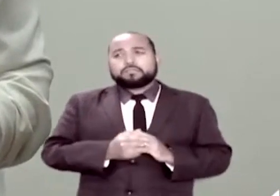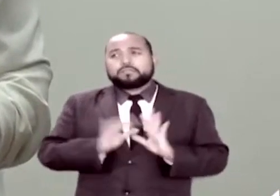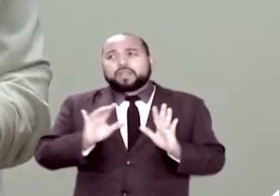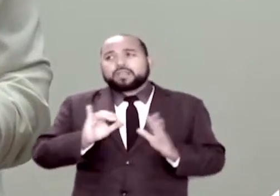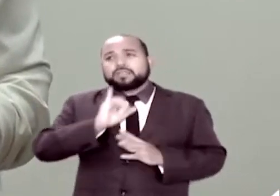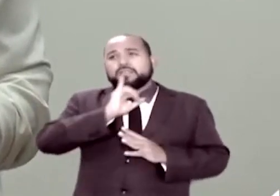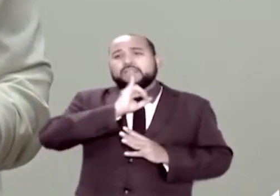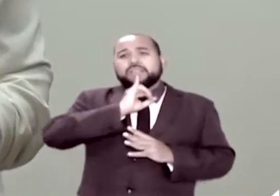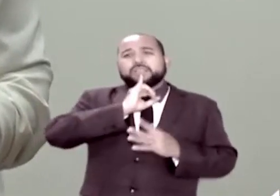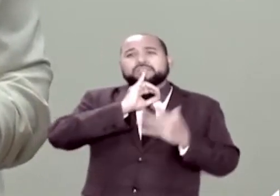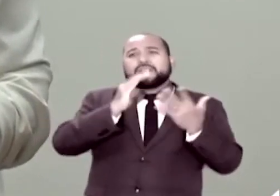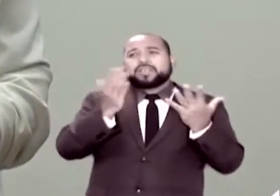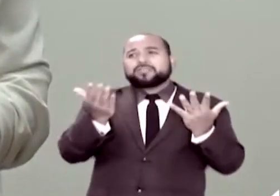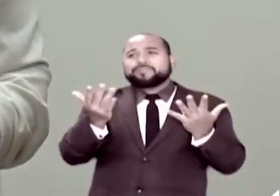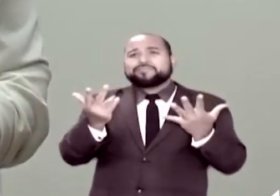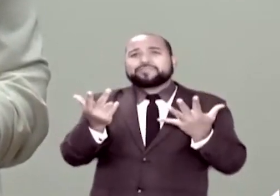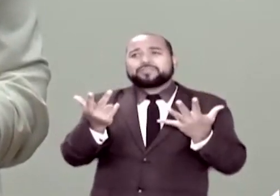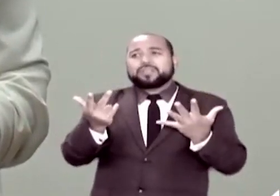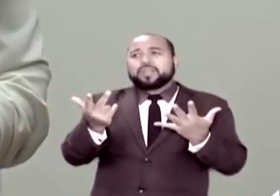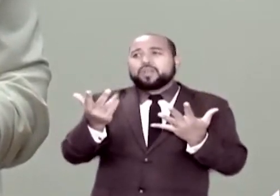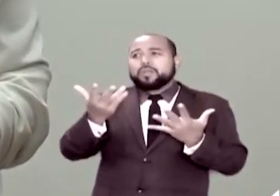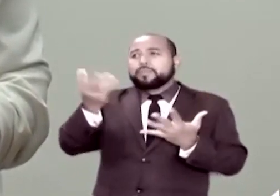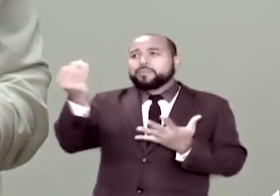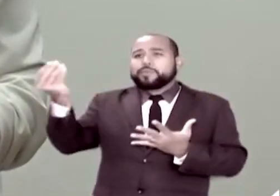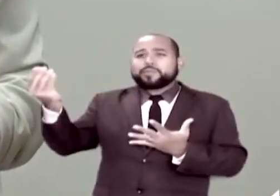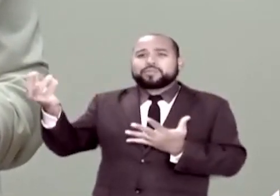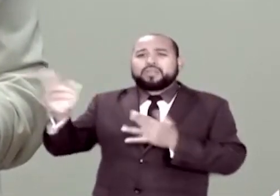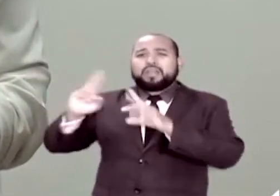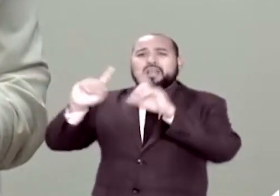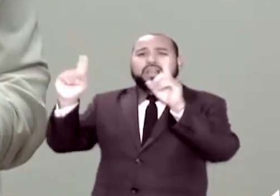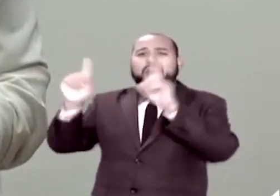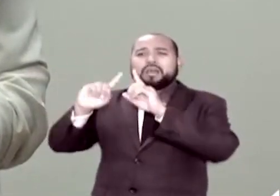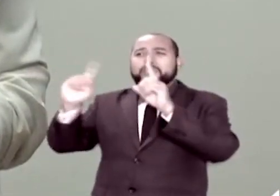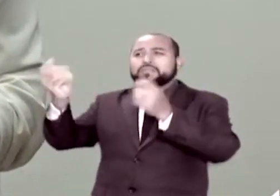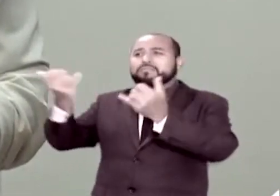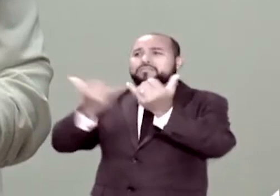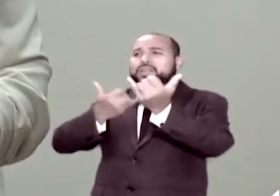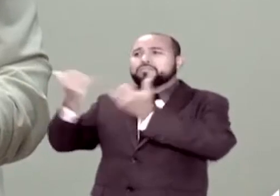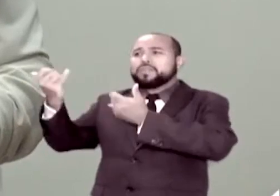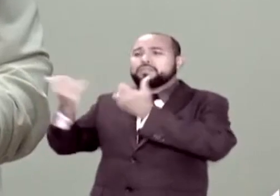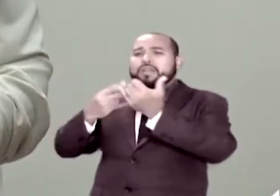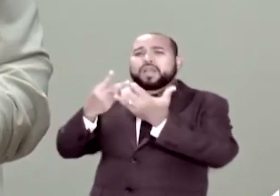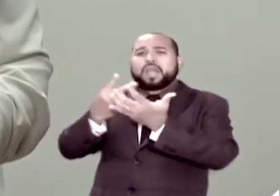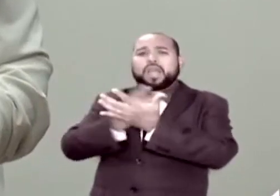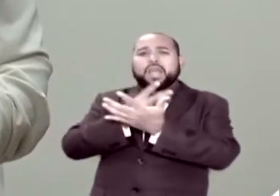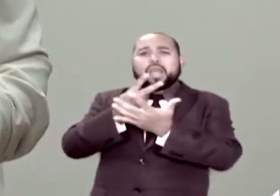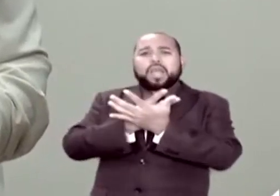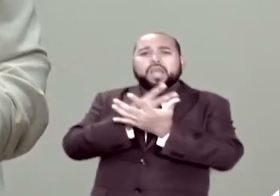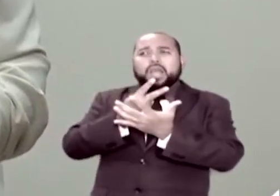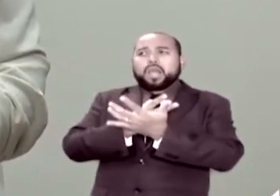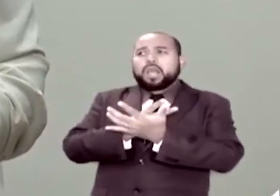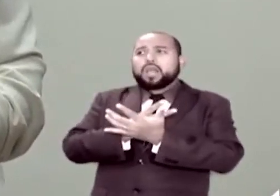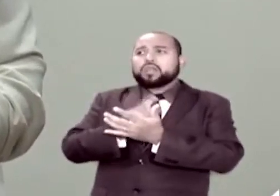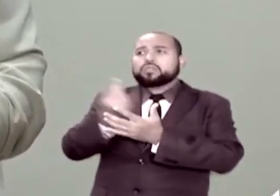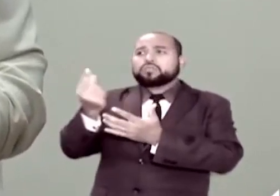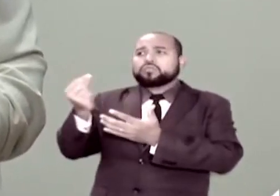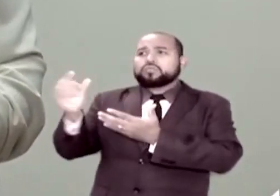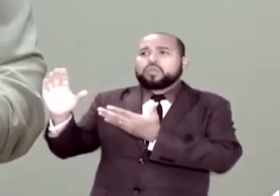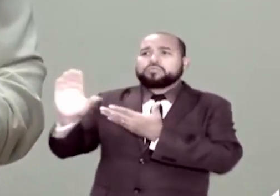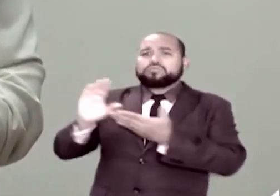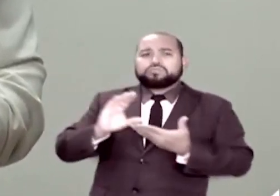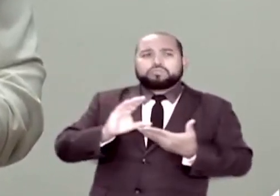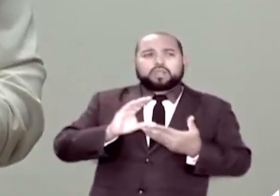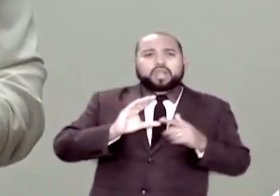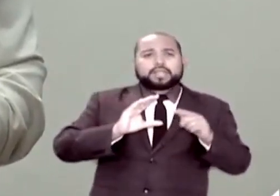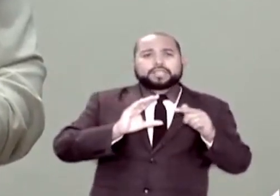eh nós temos recebido uma sequência de reclamações de erros na execução desse edital é